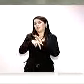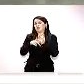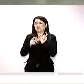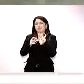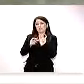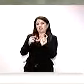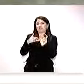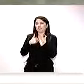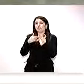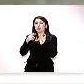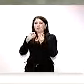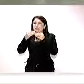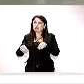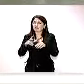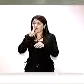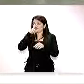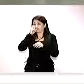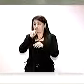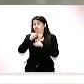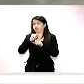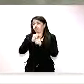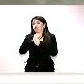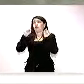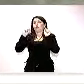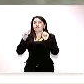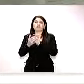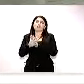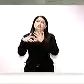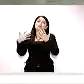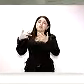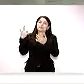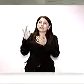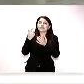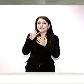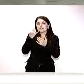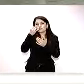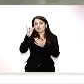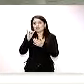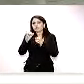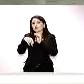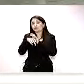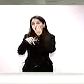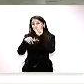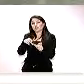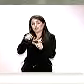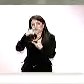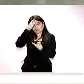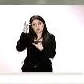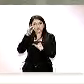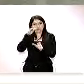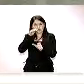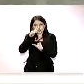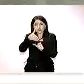palavra pesada mas tudo bem nessa circunstância específica e para não haver violação do direito daquele que de boa fé